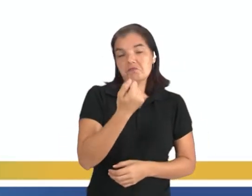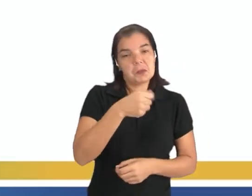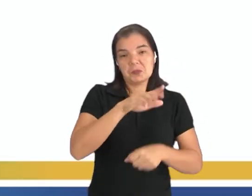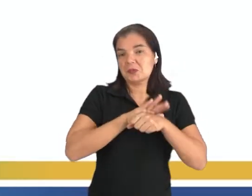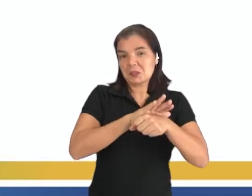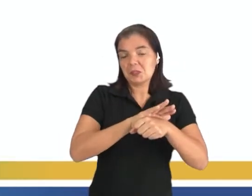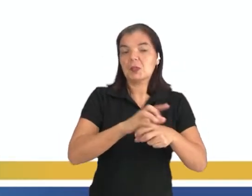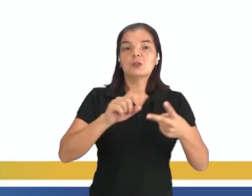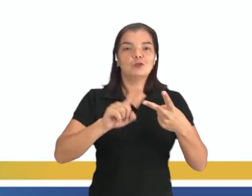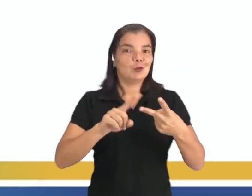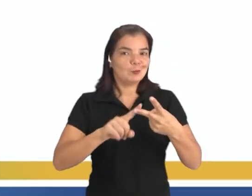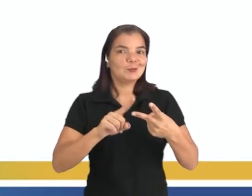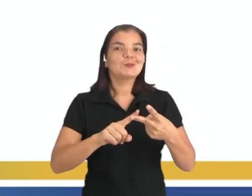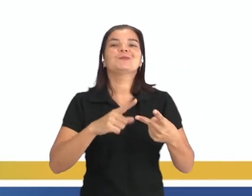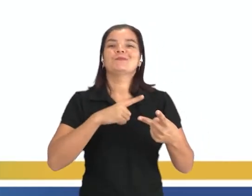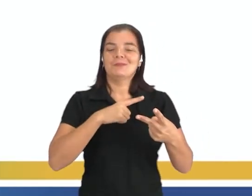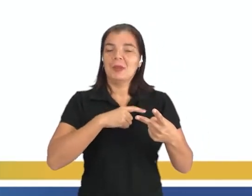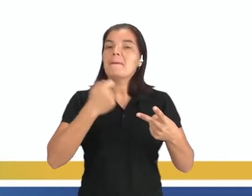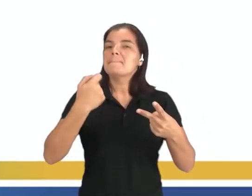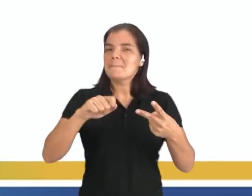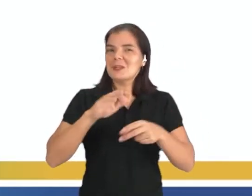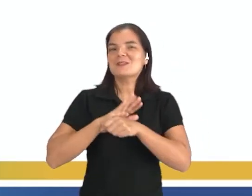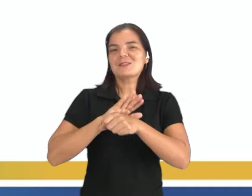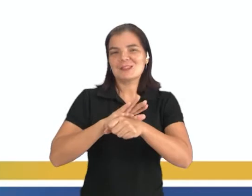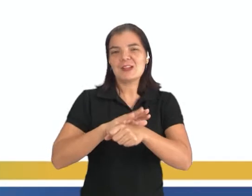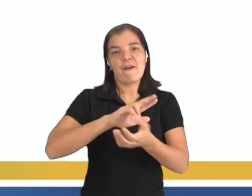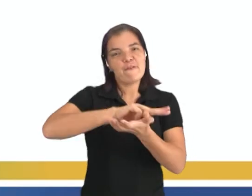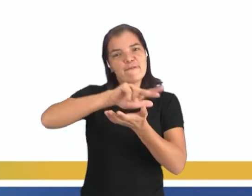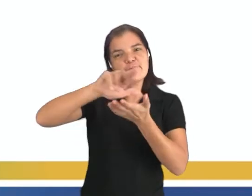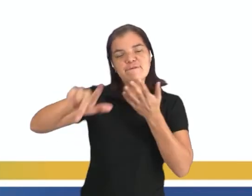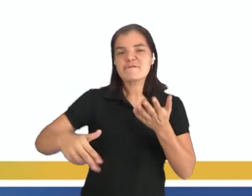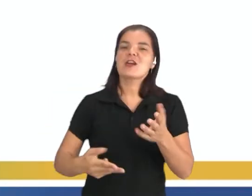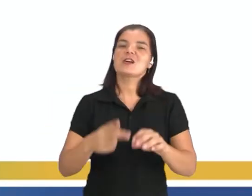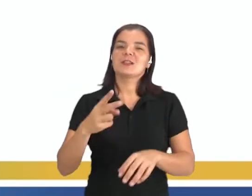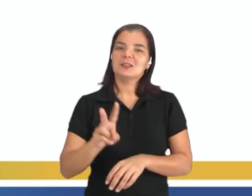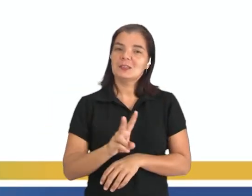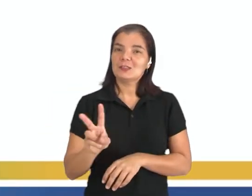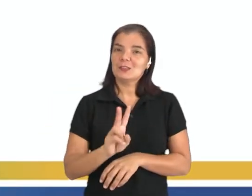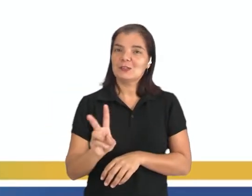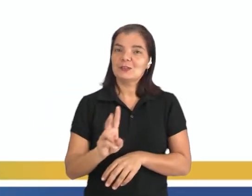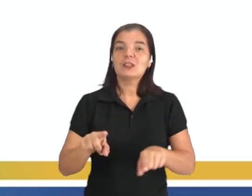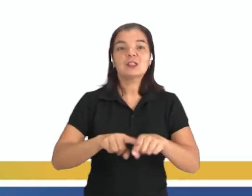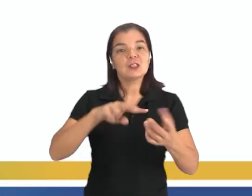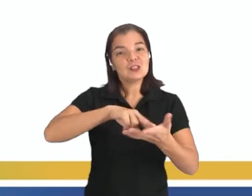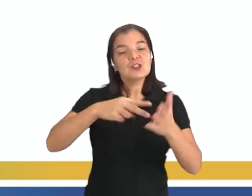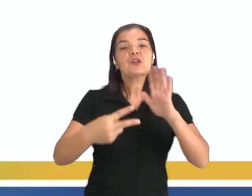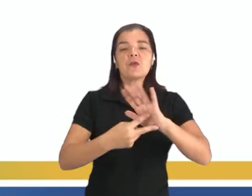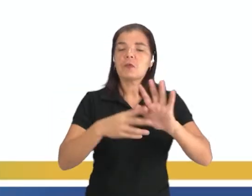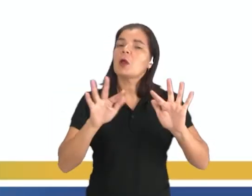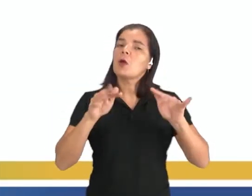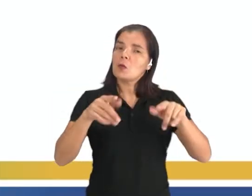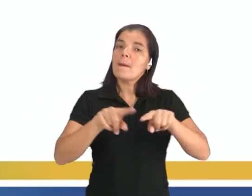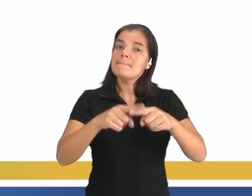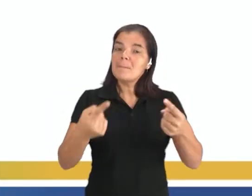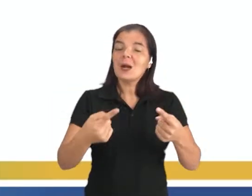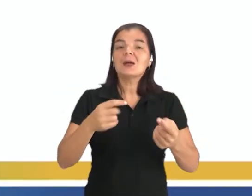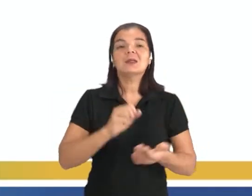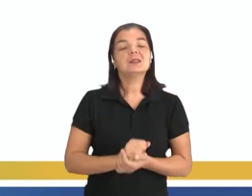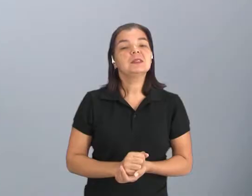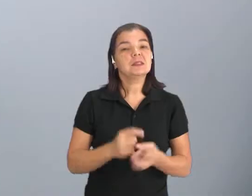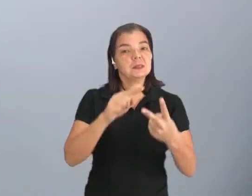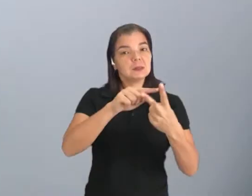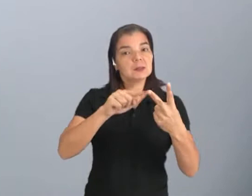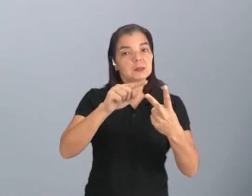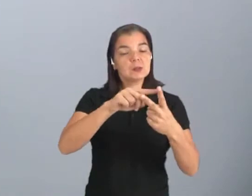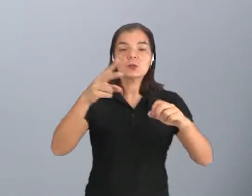independente. A segunda parte, ele tem várias vitaminas. Também, a mensagem está completa. Quer dizer que as